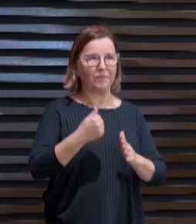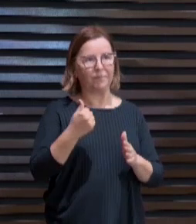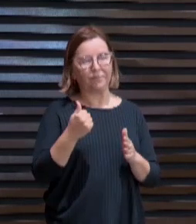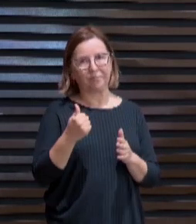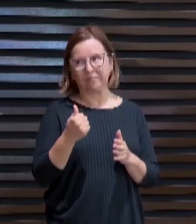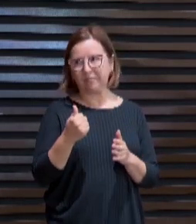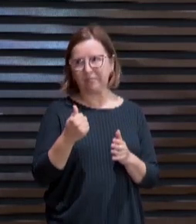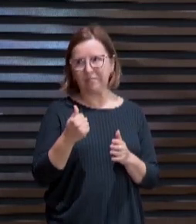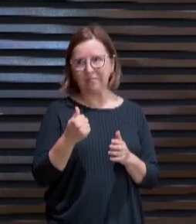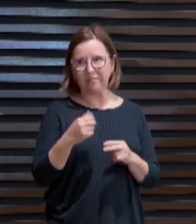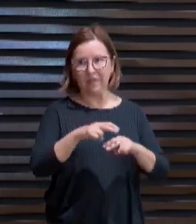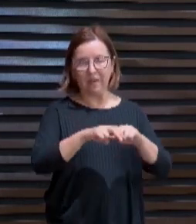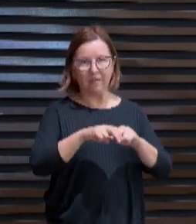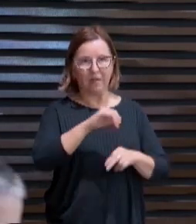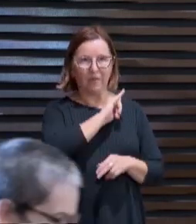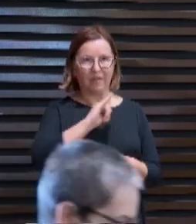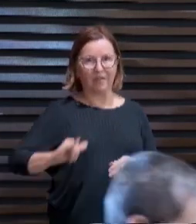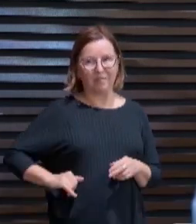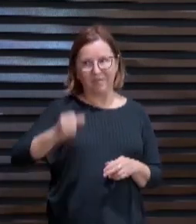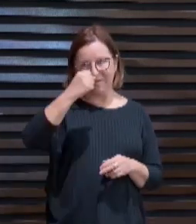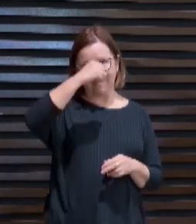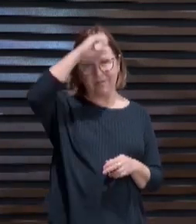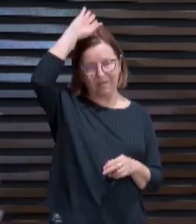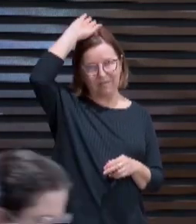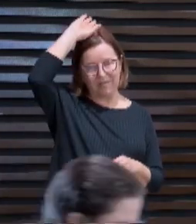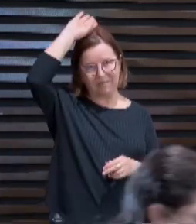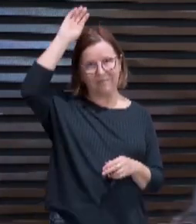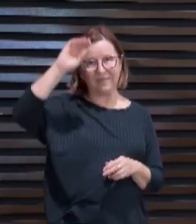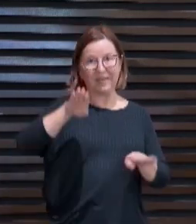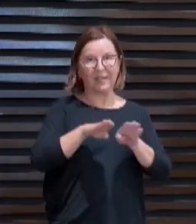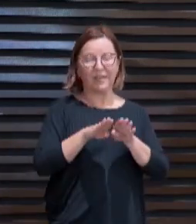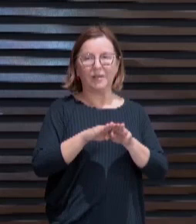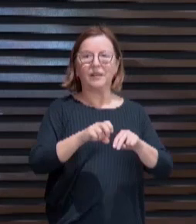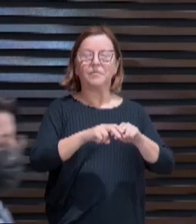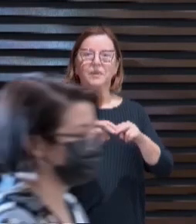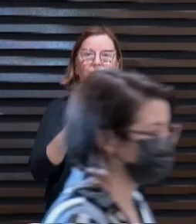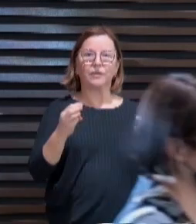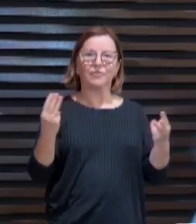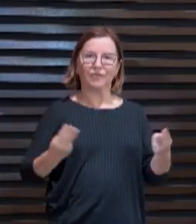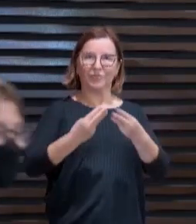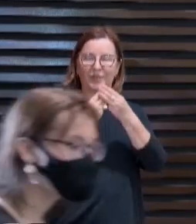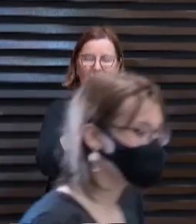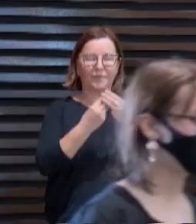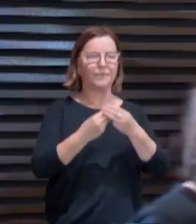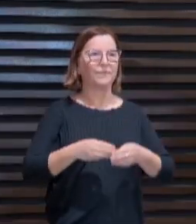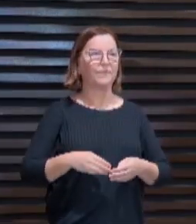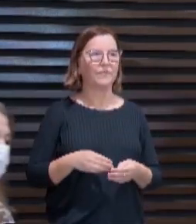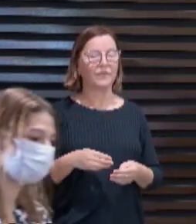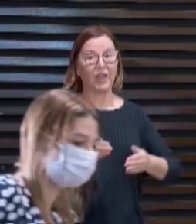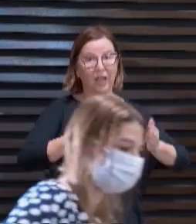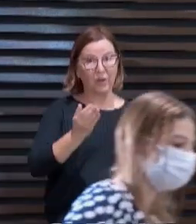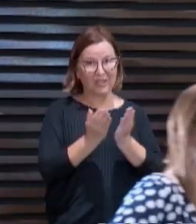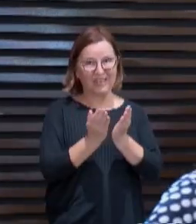pelo Império Romano. E num segundo momento também pelos judeus, né? Os cristãos esmirnenses, ou